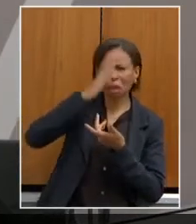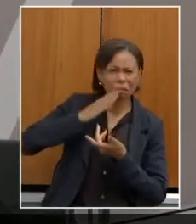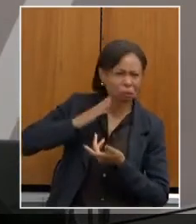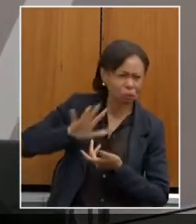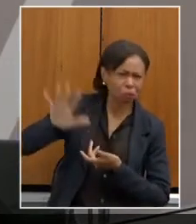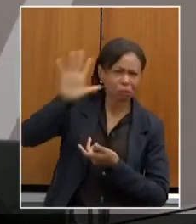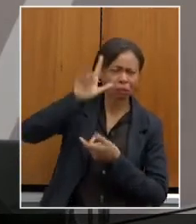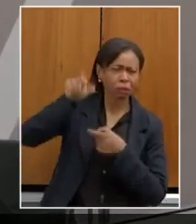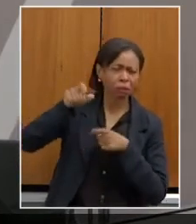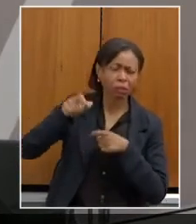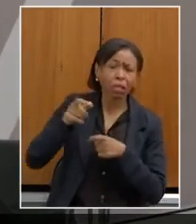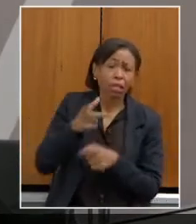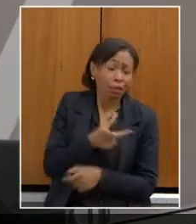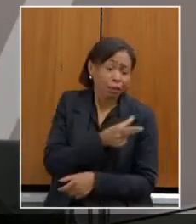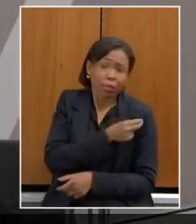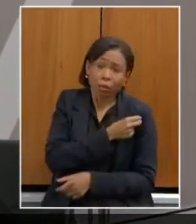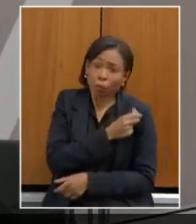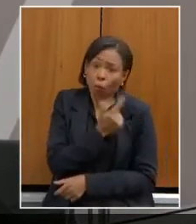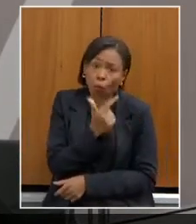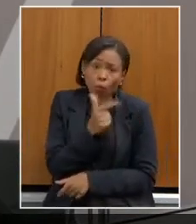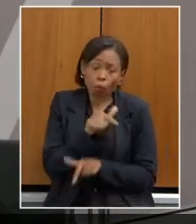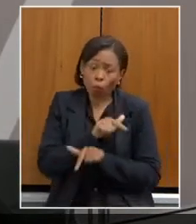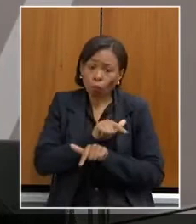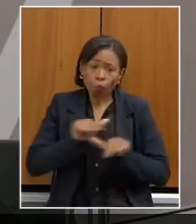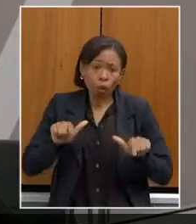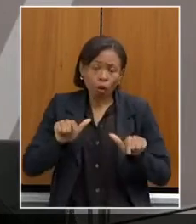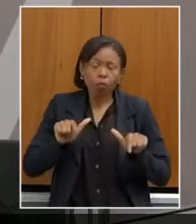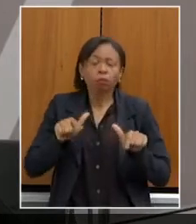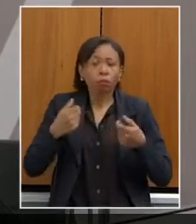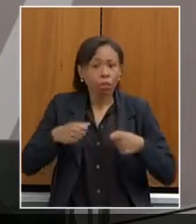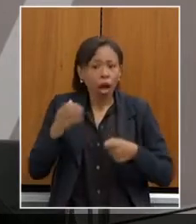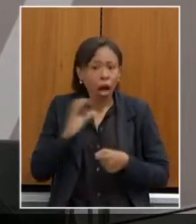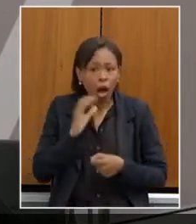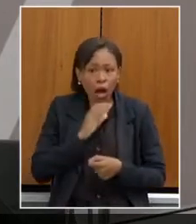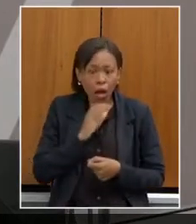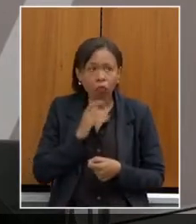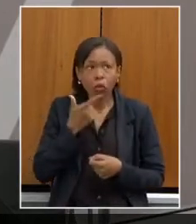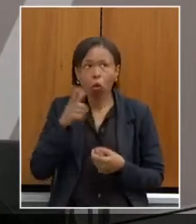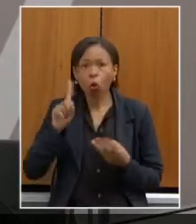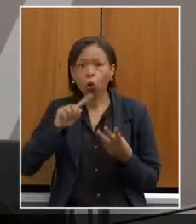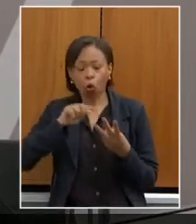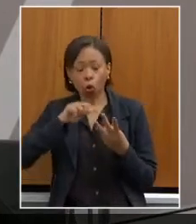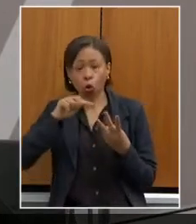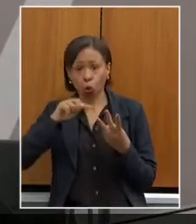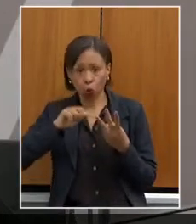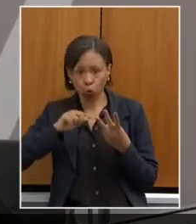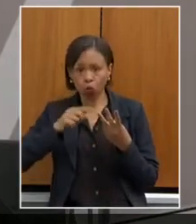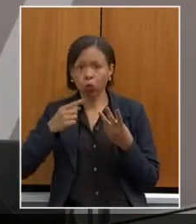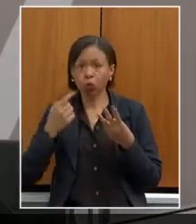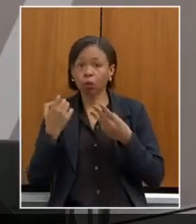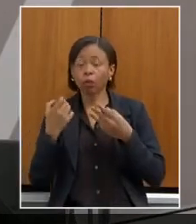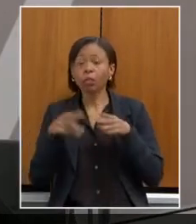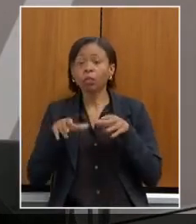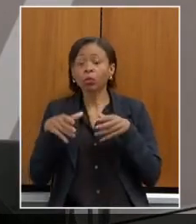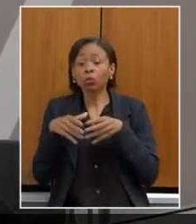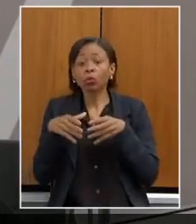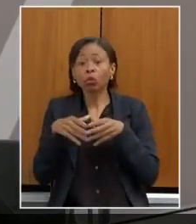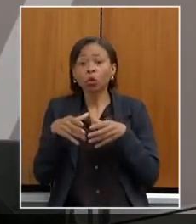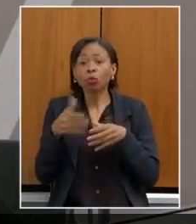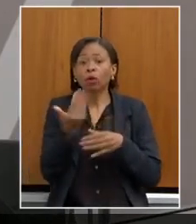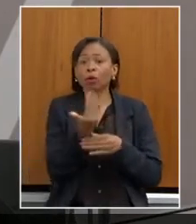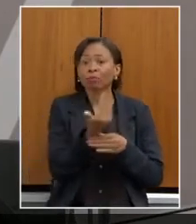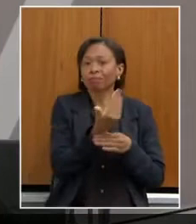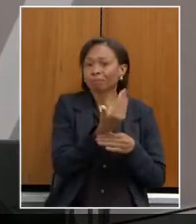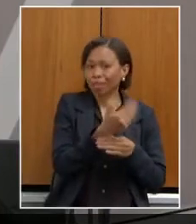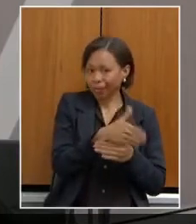acelerar essa vacinação mas tem uma outra duas classes também que é muito importante que são os taxistas